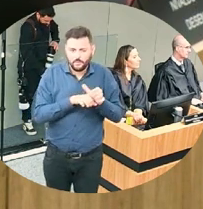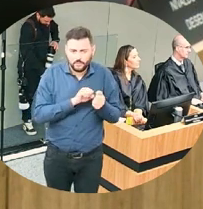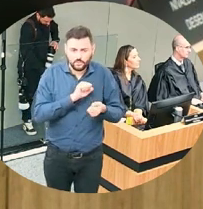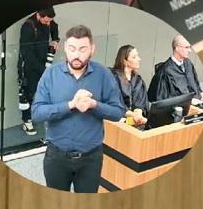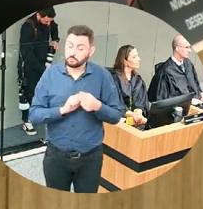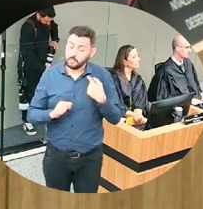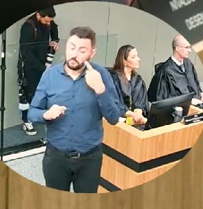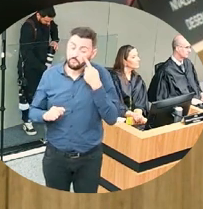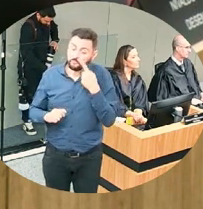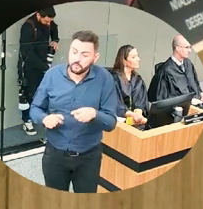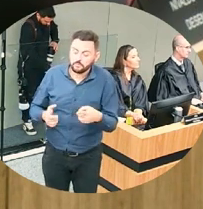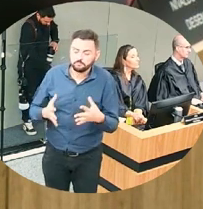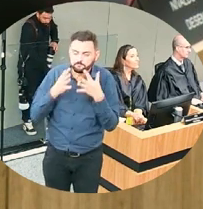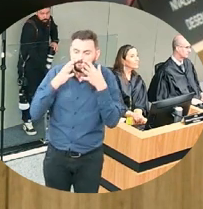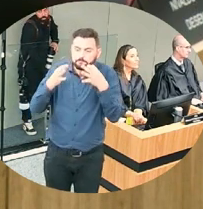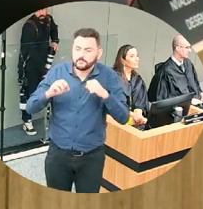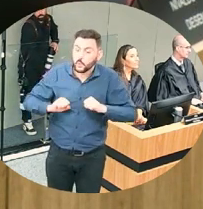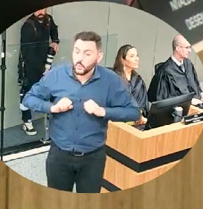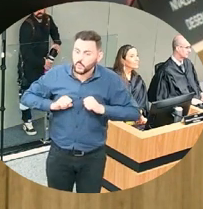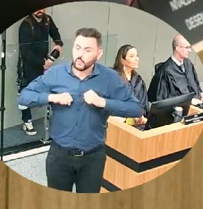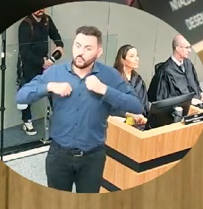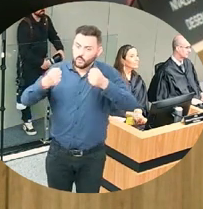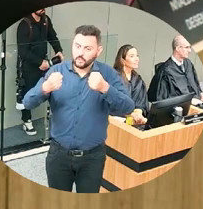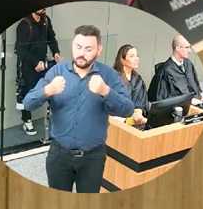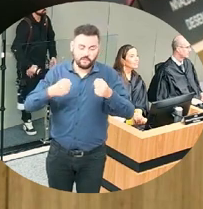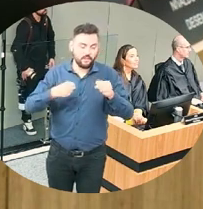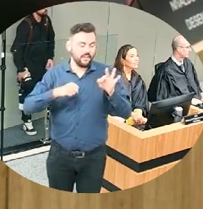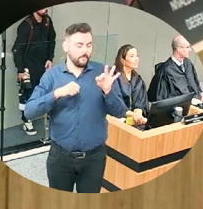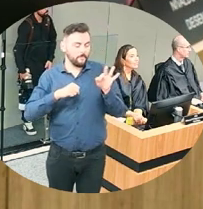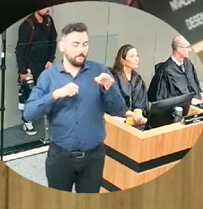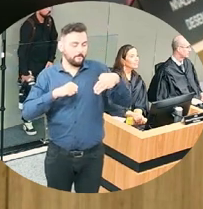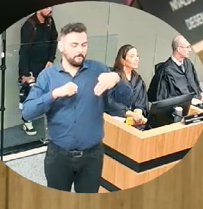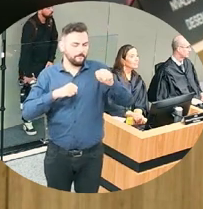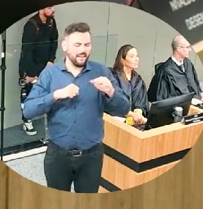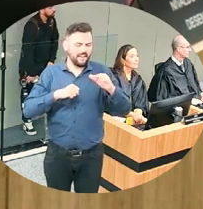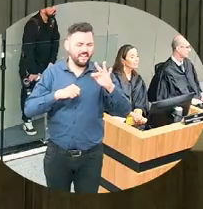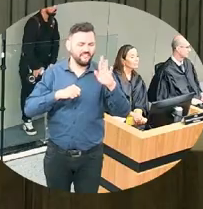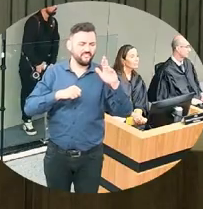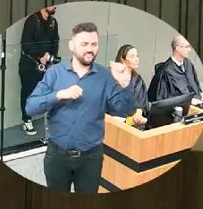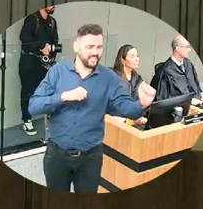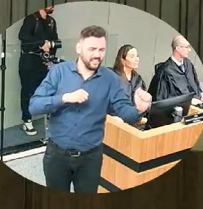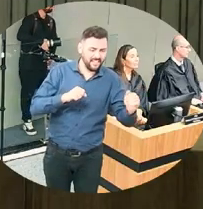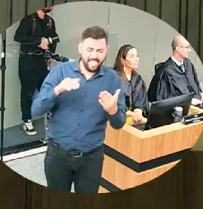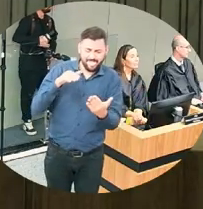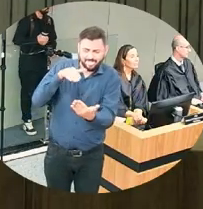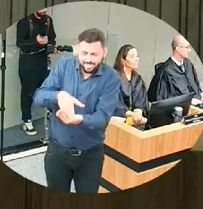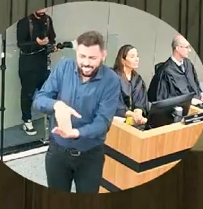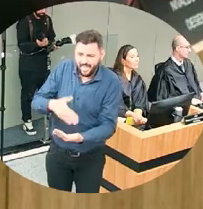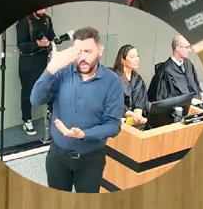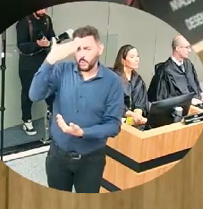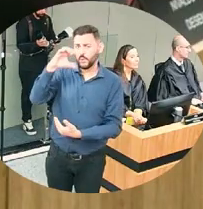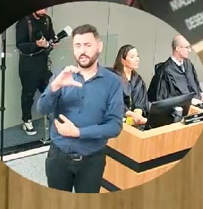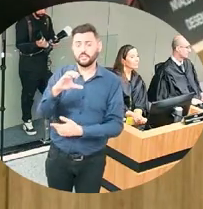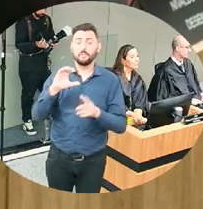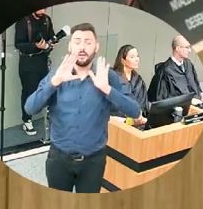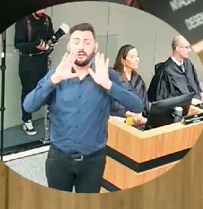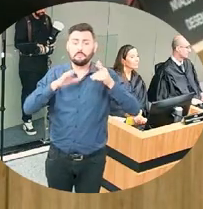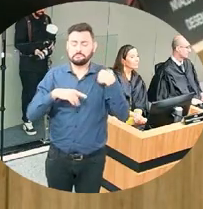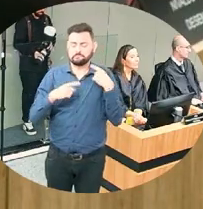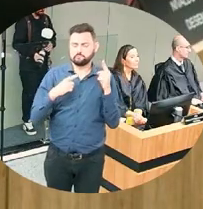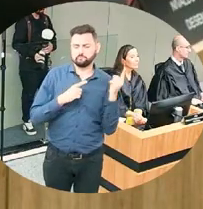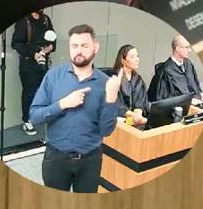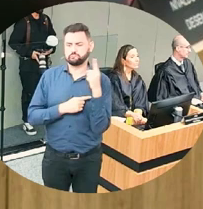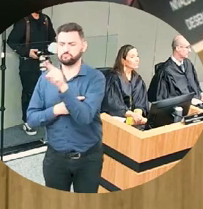o seu esforço no deslocamento entre Mafra e Curitiba Todos os dias e nos em algumas